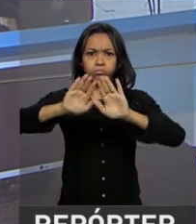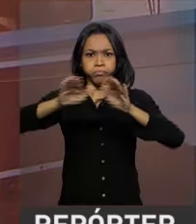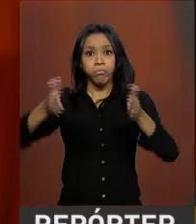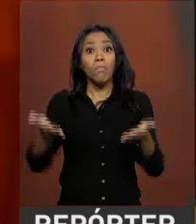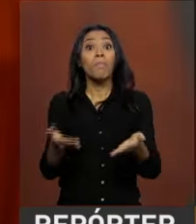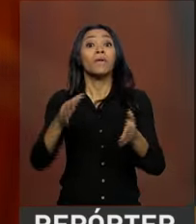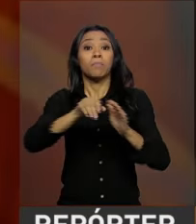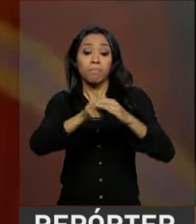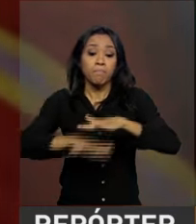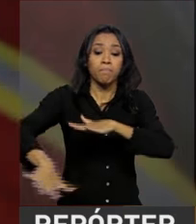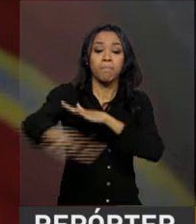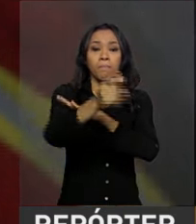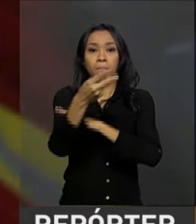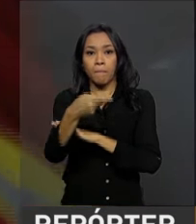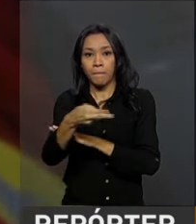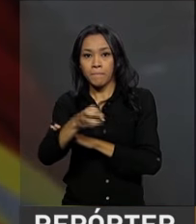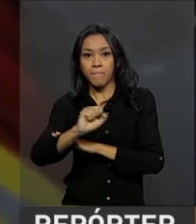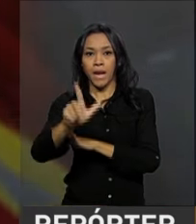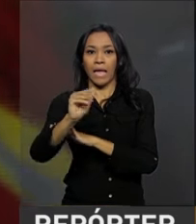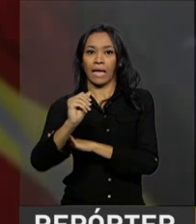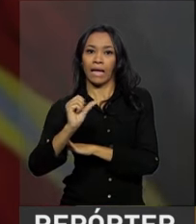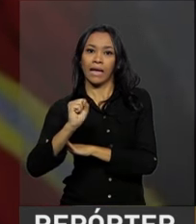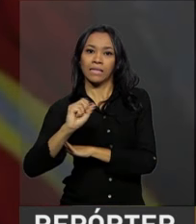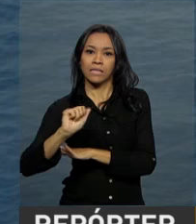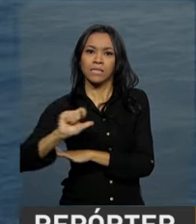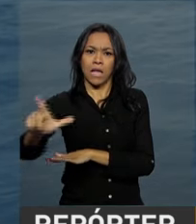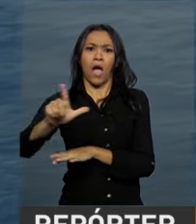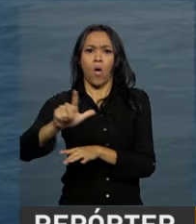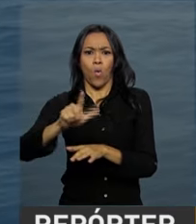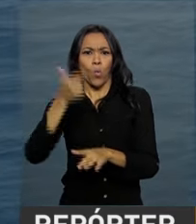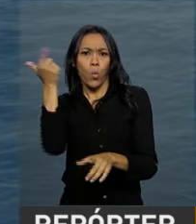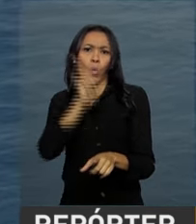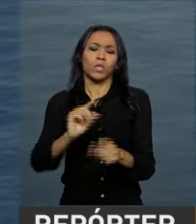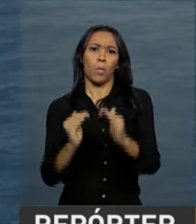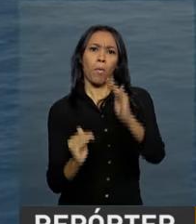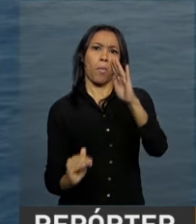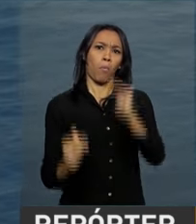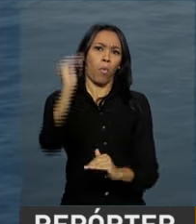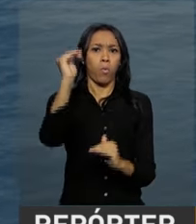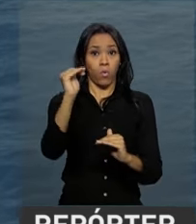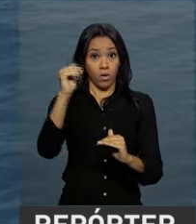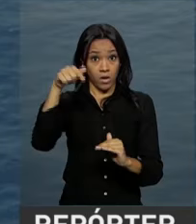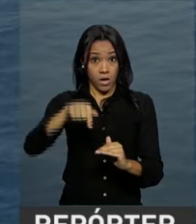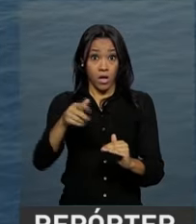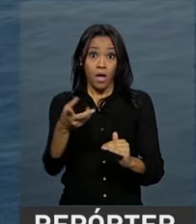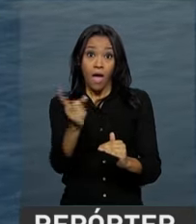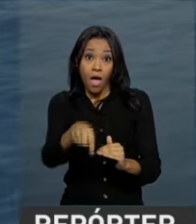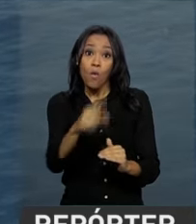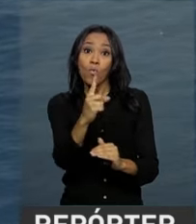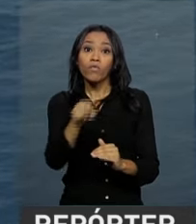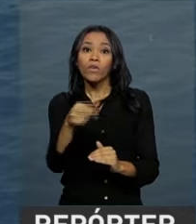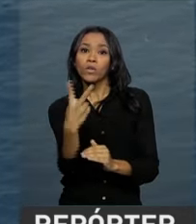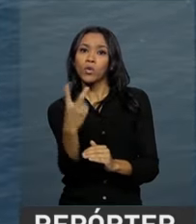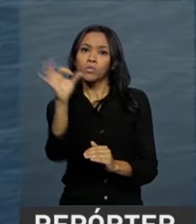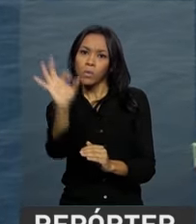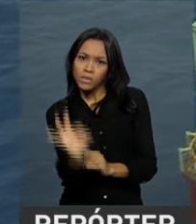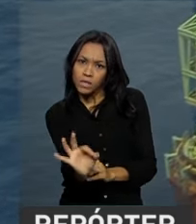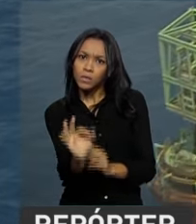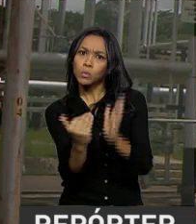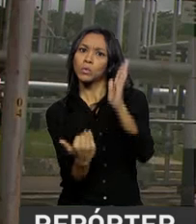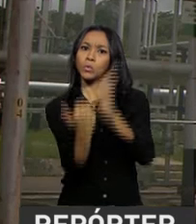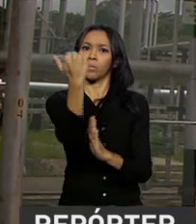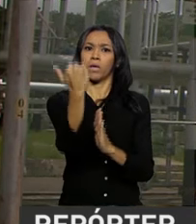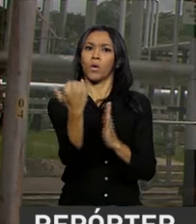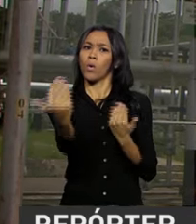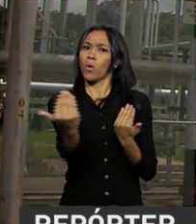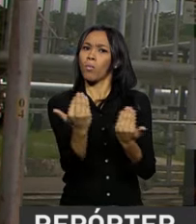os 883 mil barris por dia em março deste ano. O volume é 1,2% superior